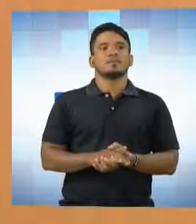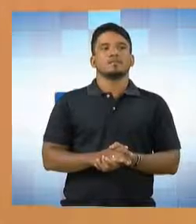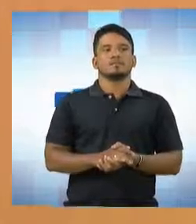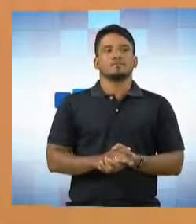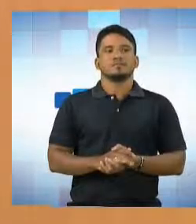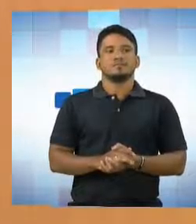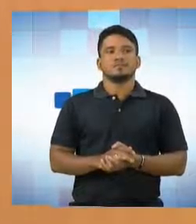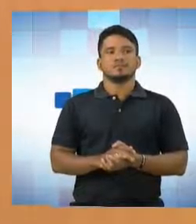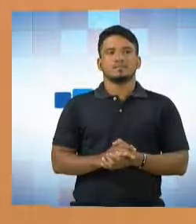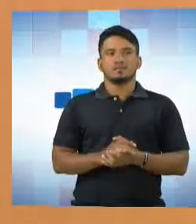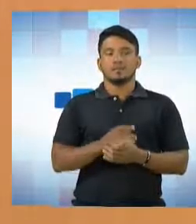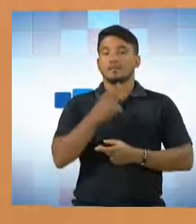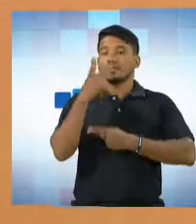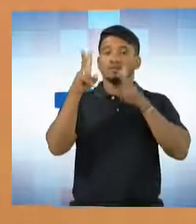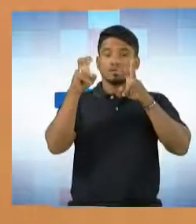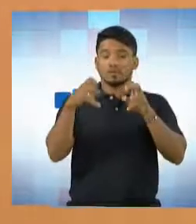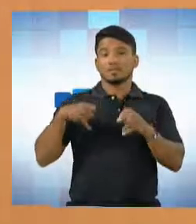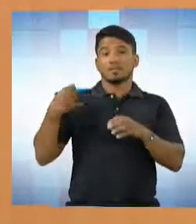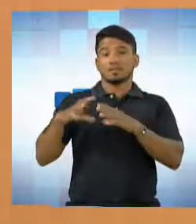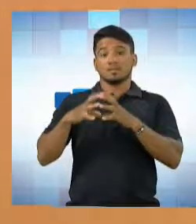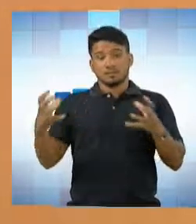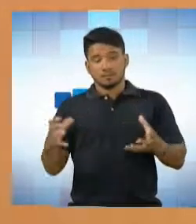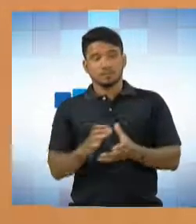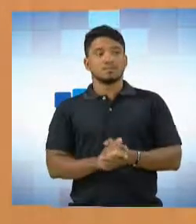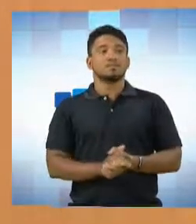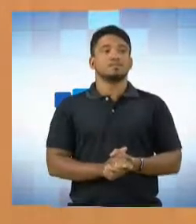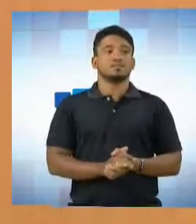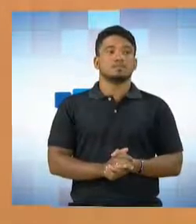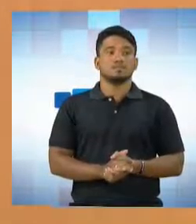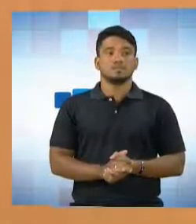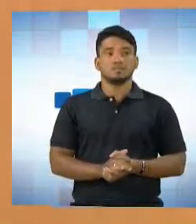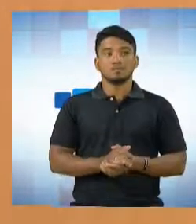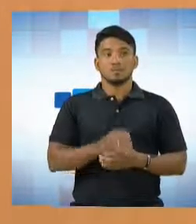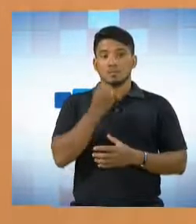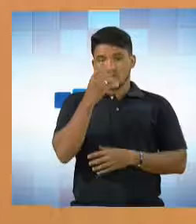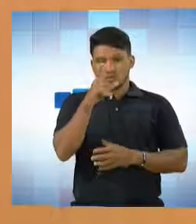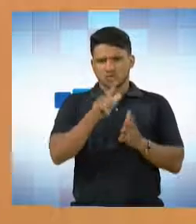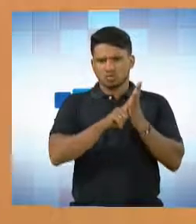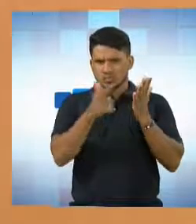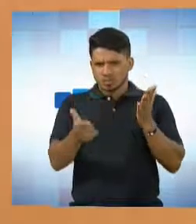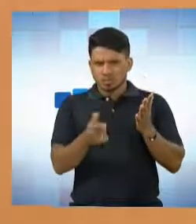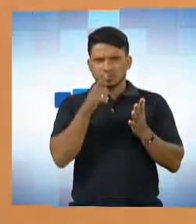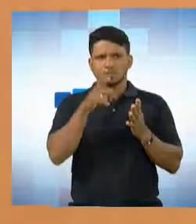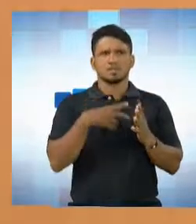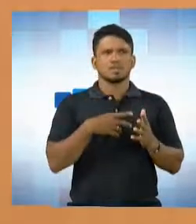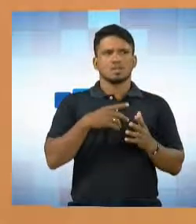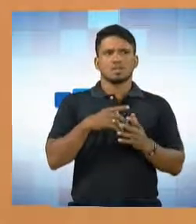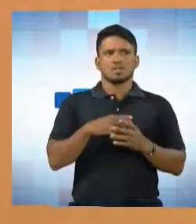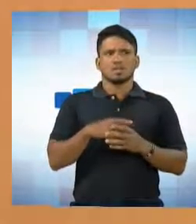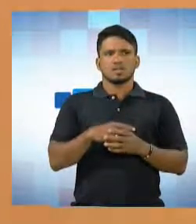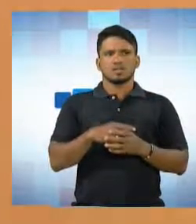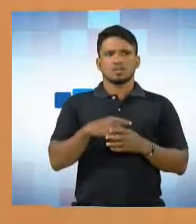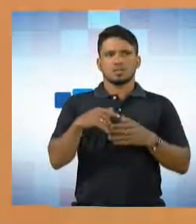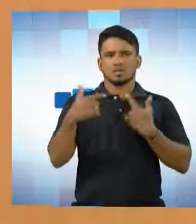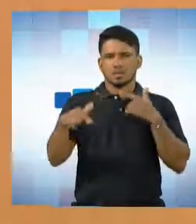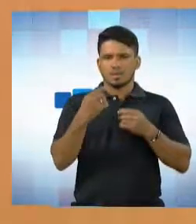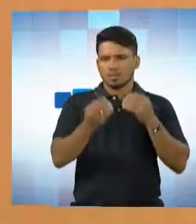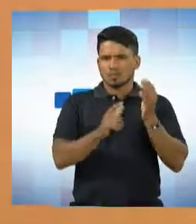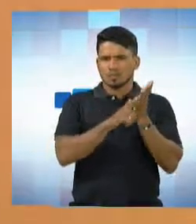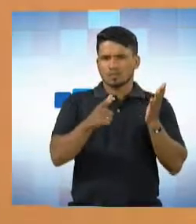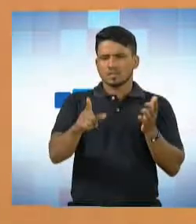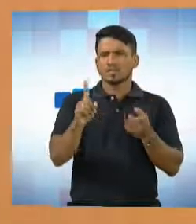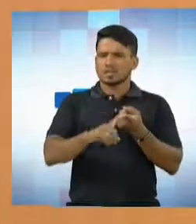6 de março, quarta juventude. Falando exatamente sobre a pessoa idosa. Bom, Lindalva, você é jornalista e certamente no seu trabalho como